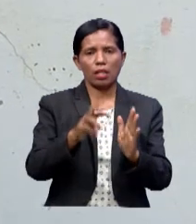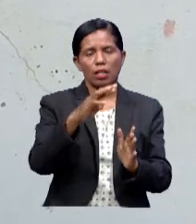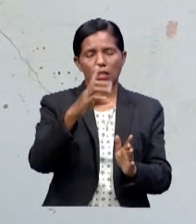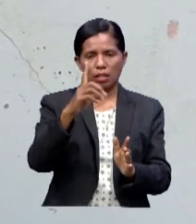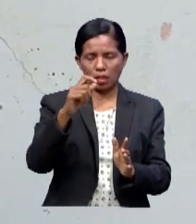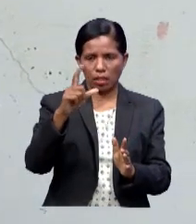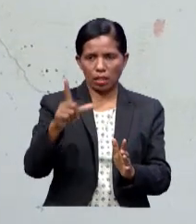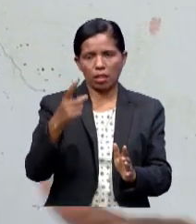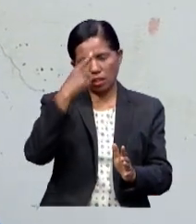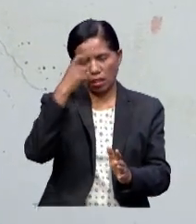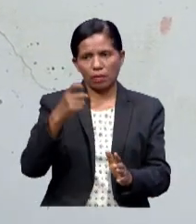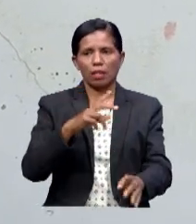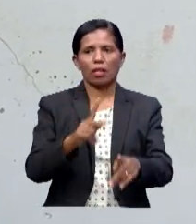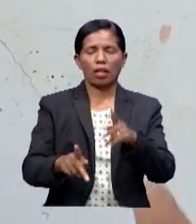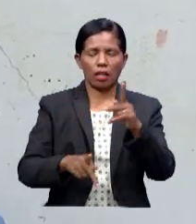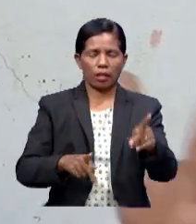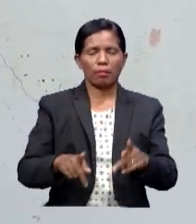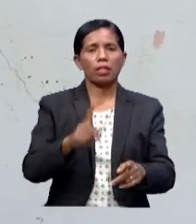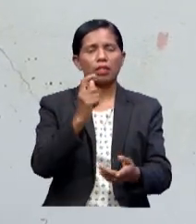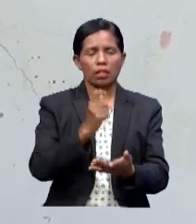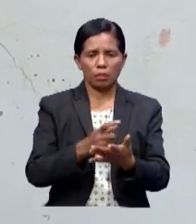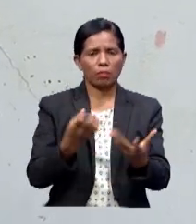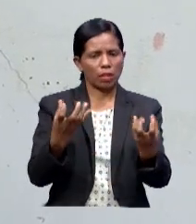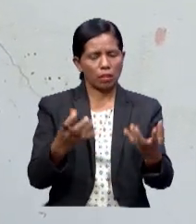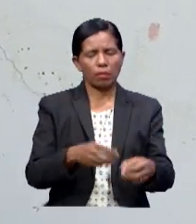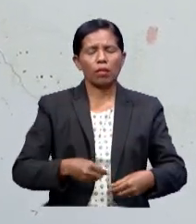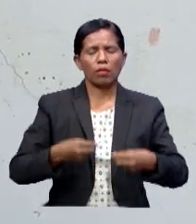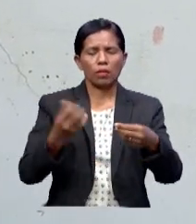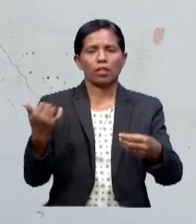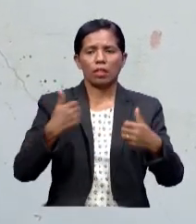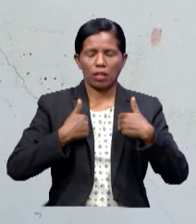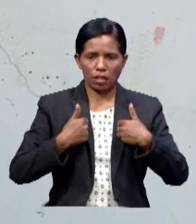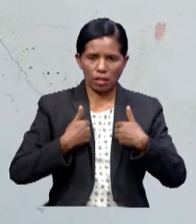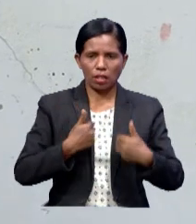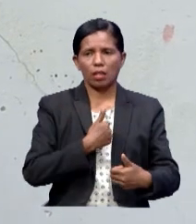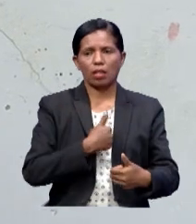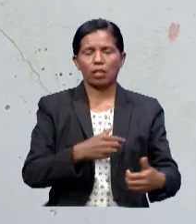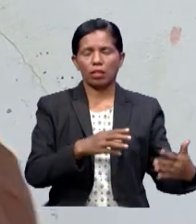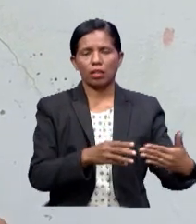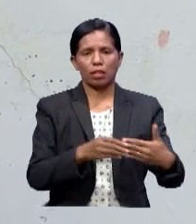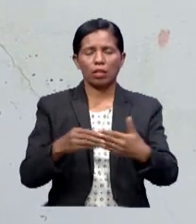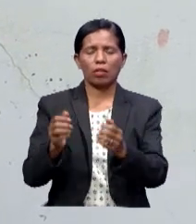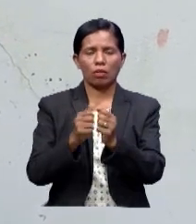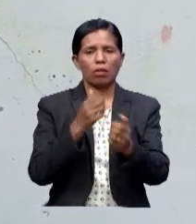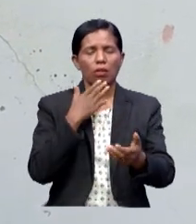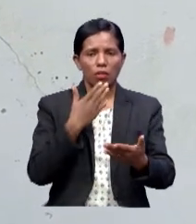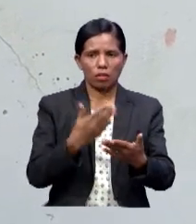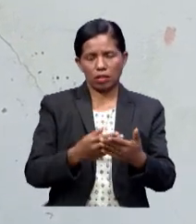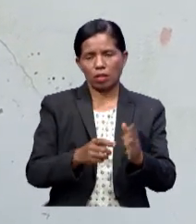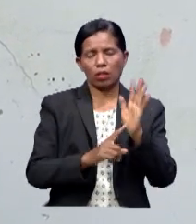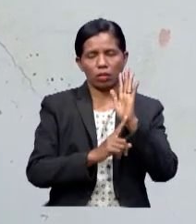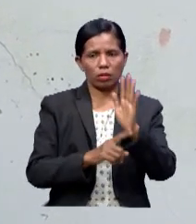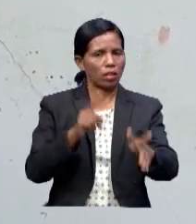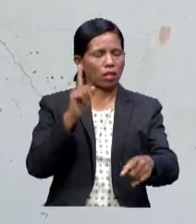Tama raide ne ma rihu ma rihun mate fosir nian sacrifica ama raide ne akara ukun hol los por justo transparente